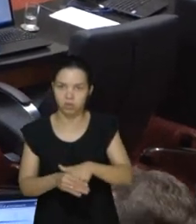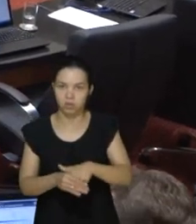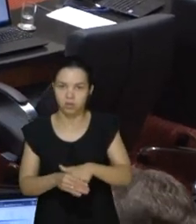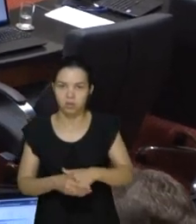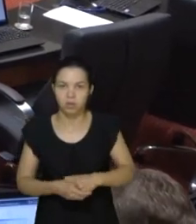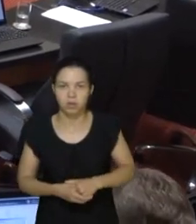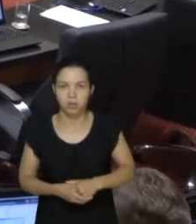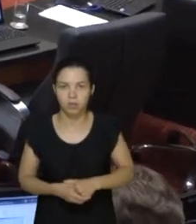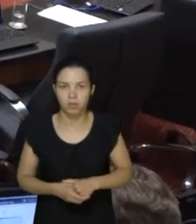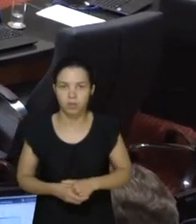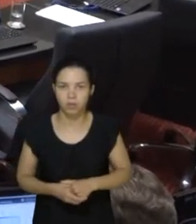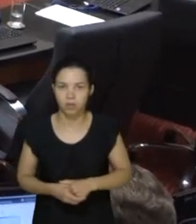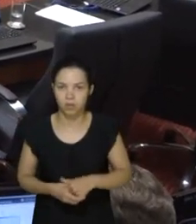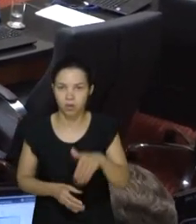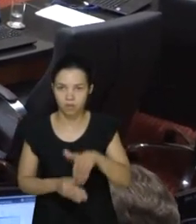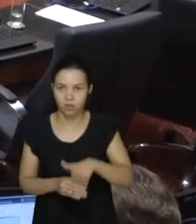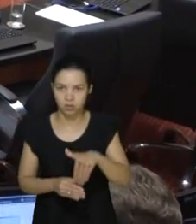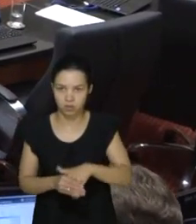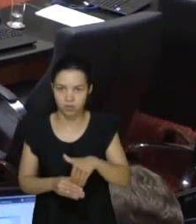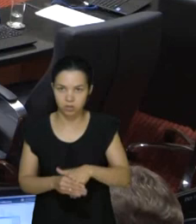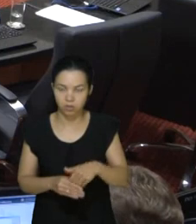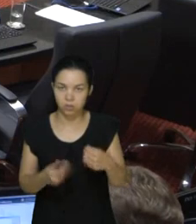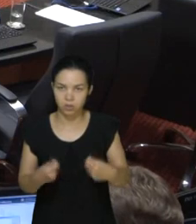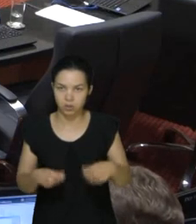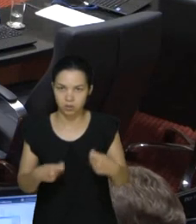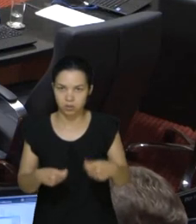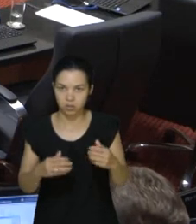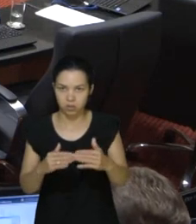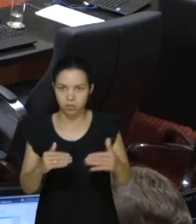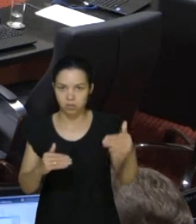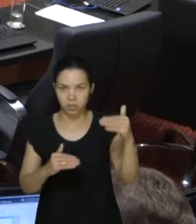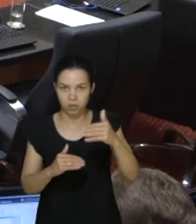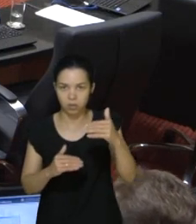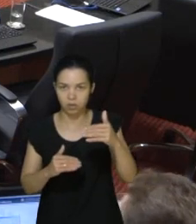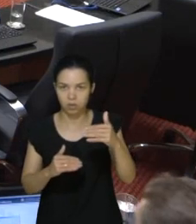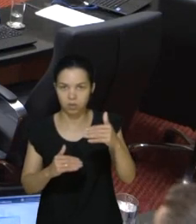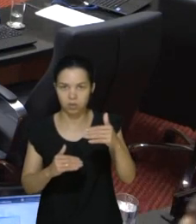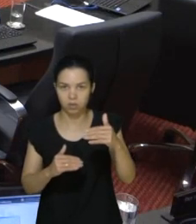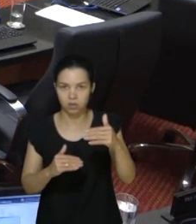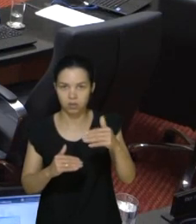21 votos, basta maioria simples.